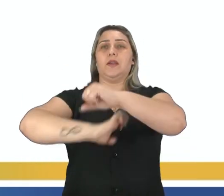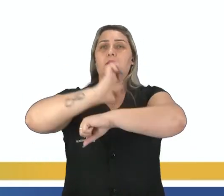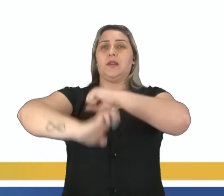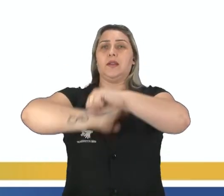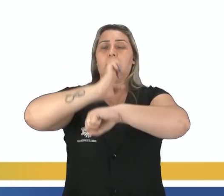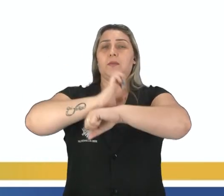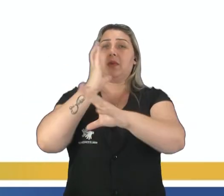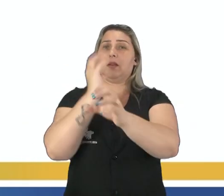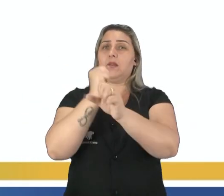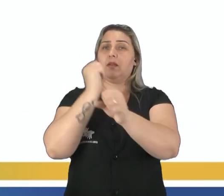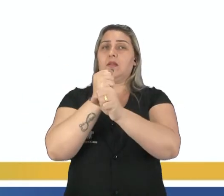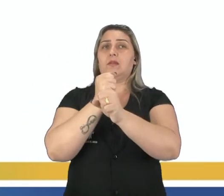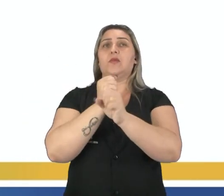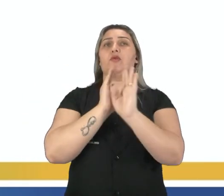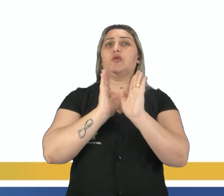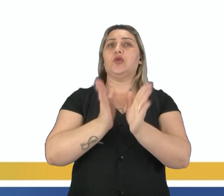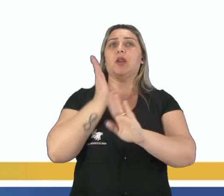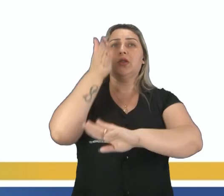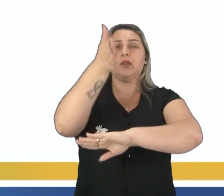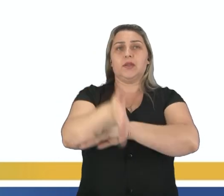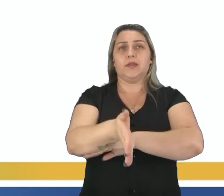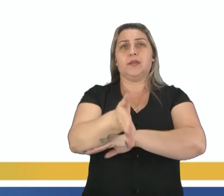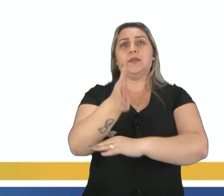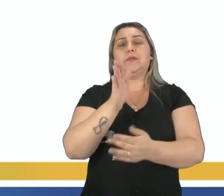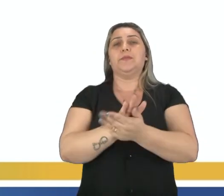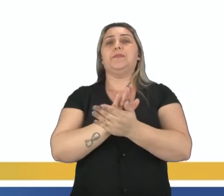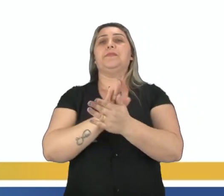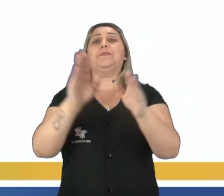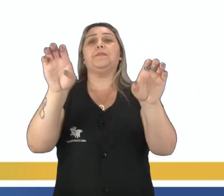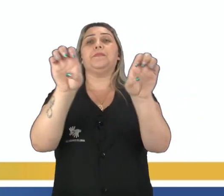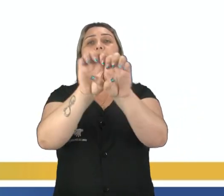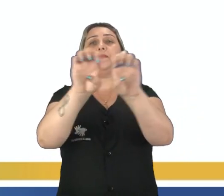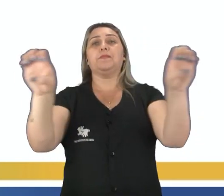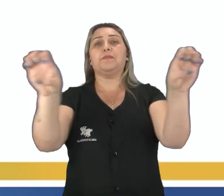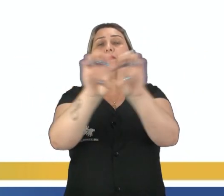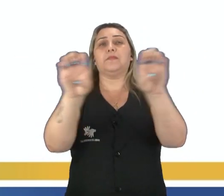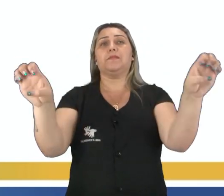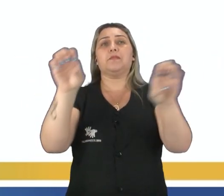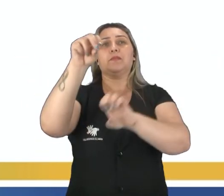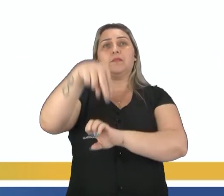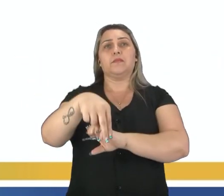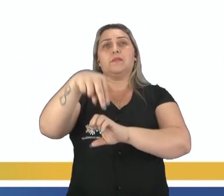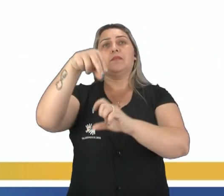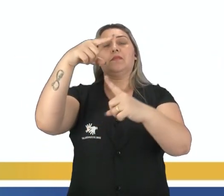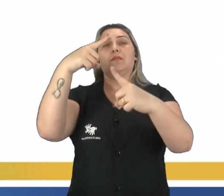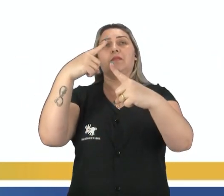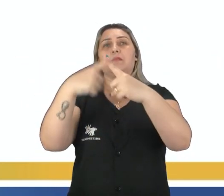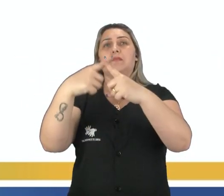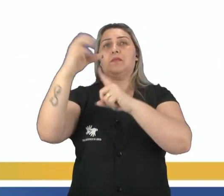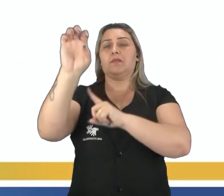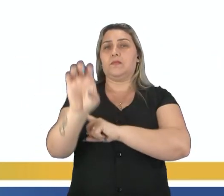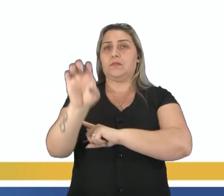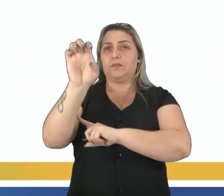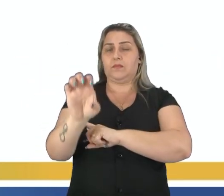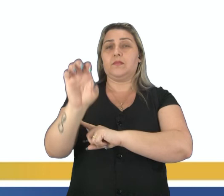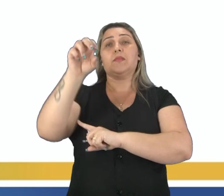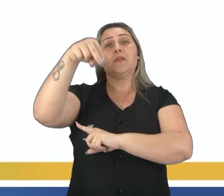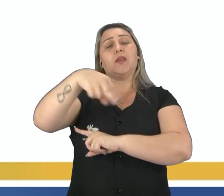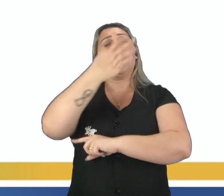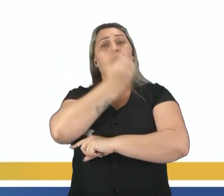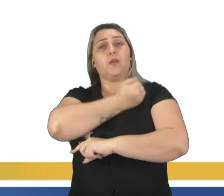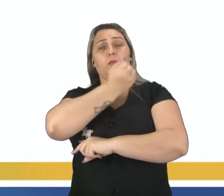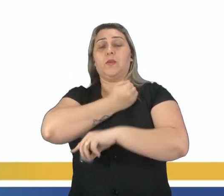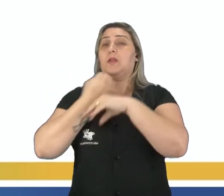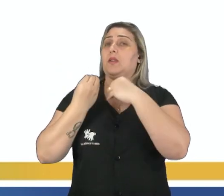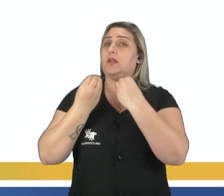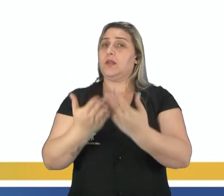Para vocês calcularem, eu já vou direto, é aquela equação que eu passei lá no vídeo, que é o N multiplicado por E. O N é o número que